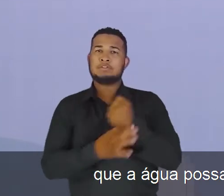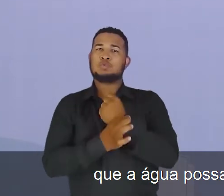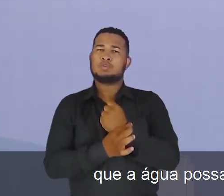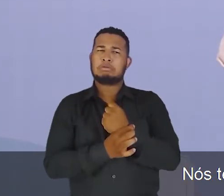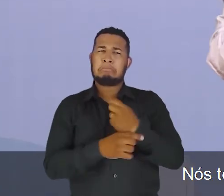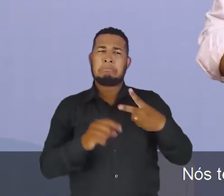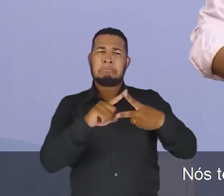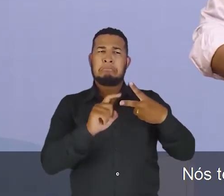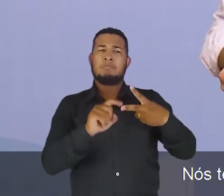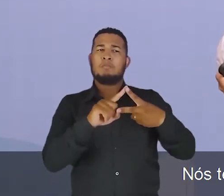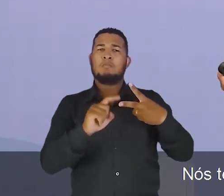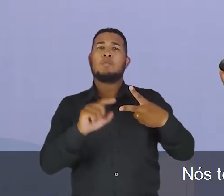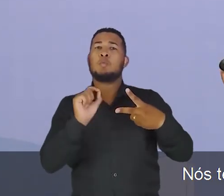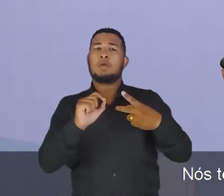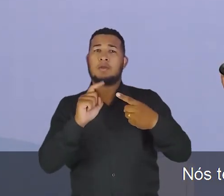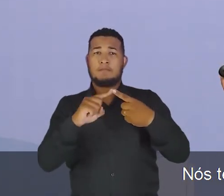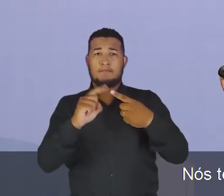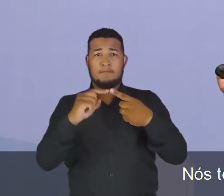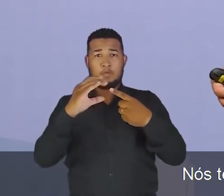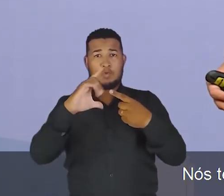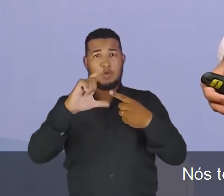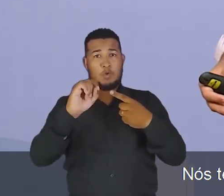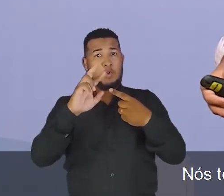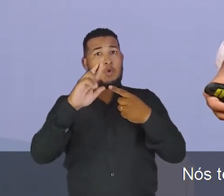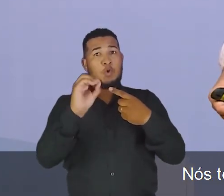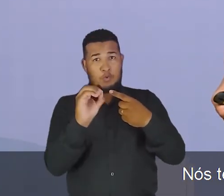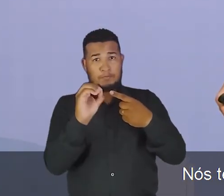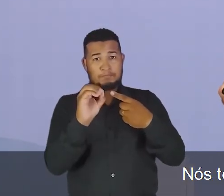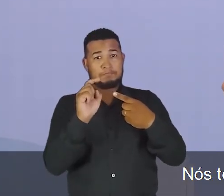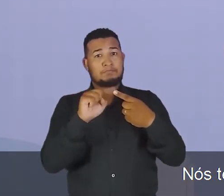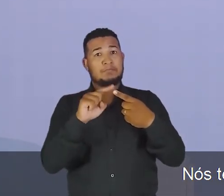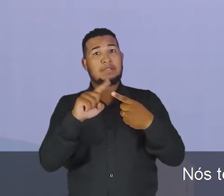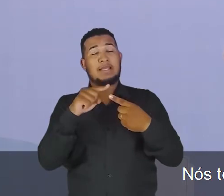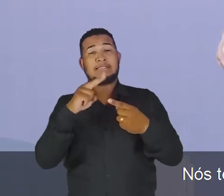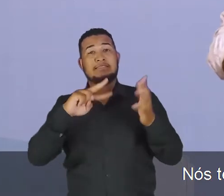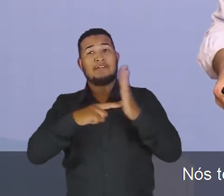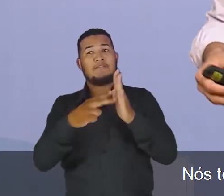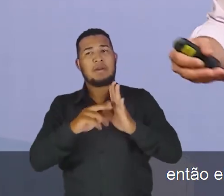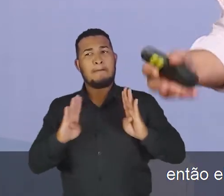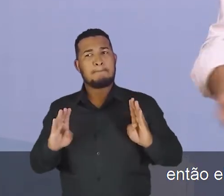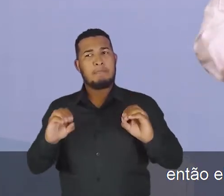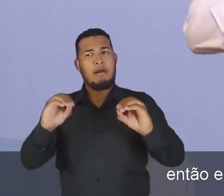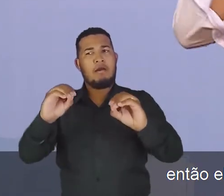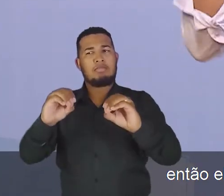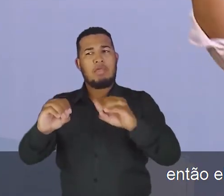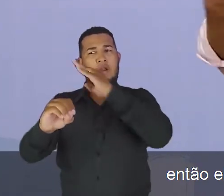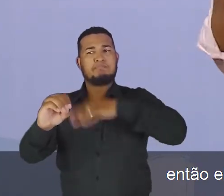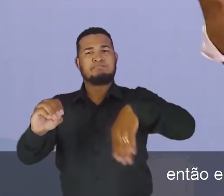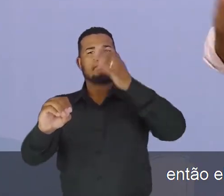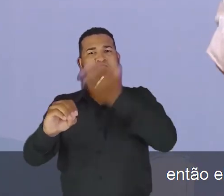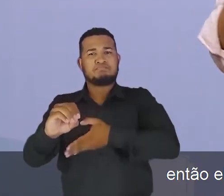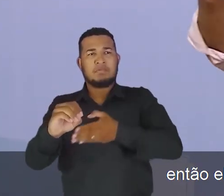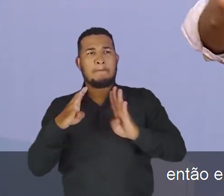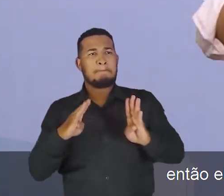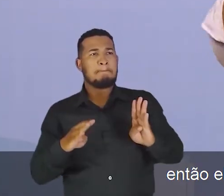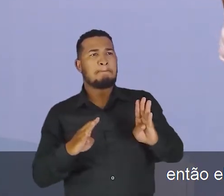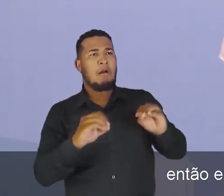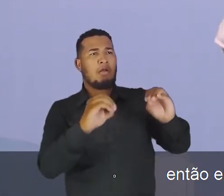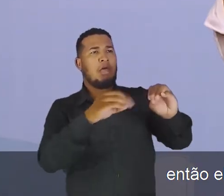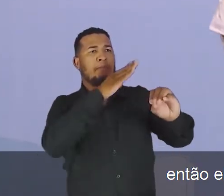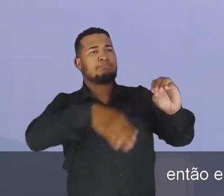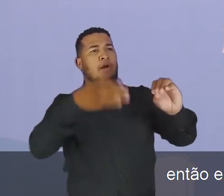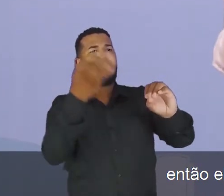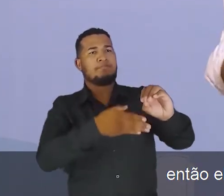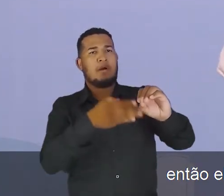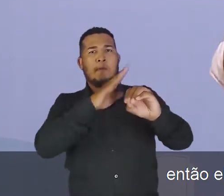essas substâncias? Nós temos o cloro. O cloro é uma substância antibactericida, então ele vai eliminar